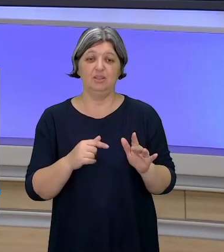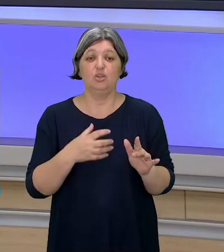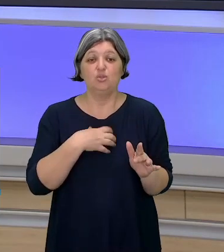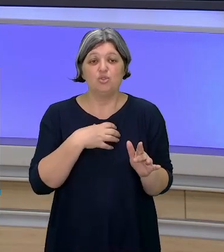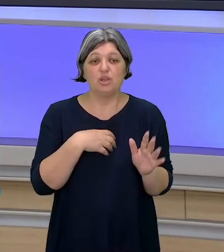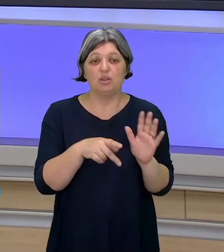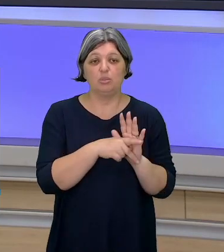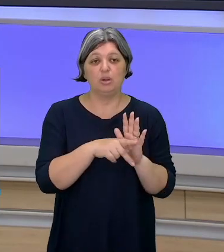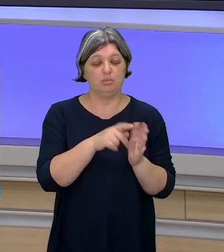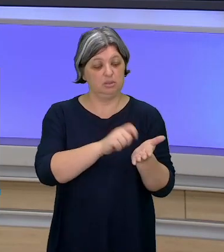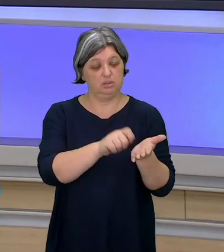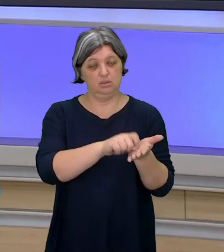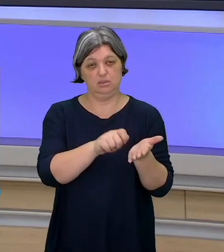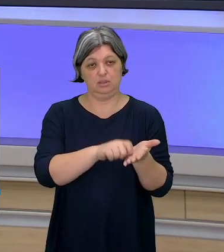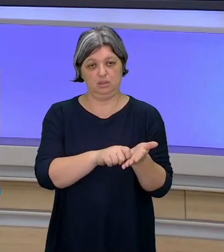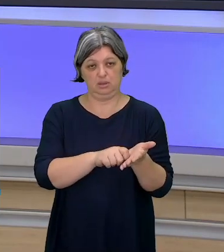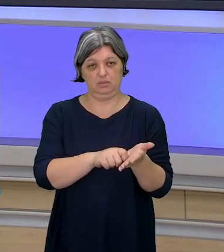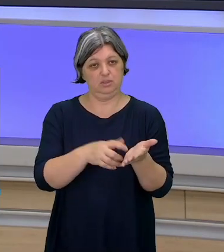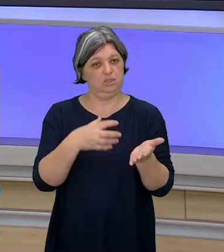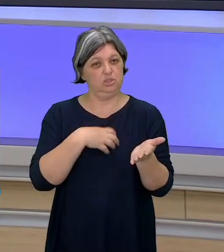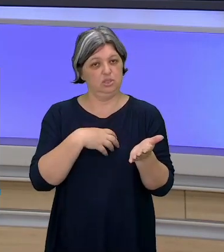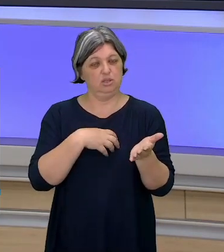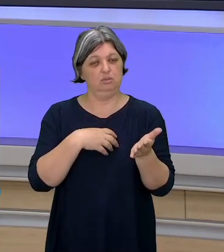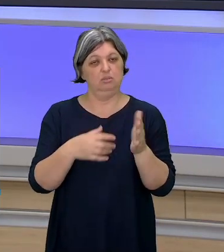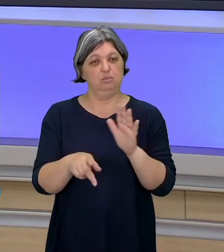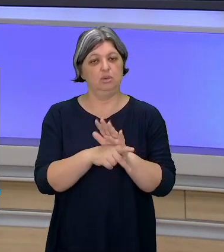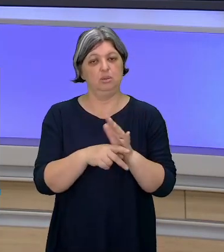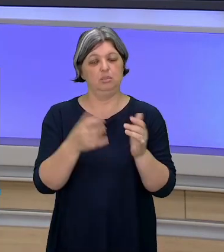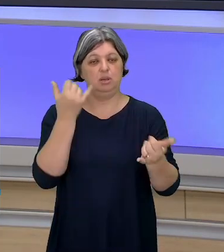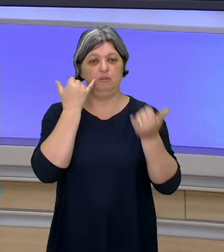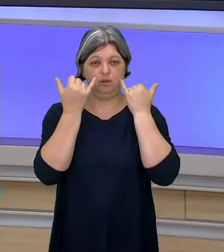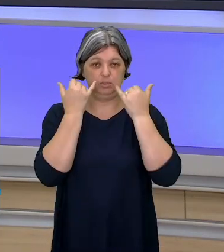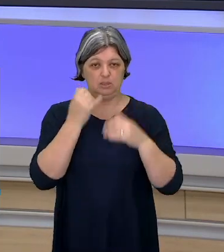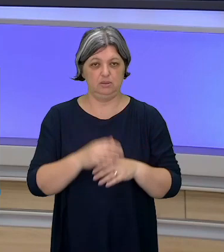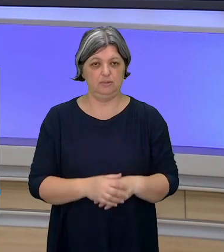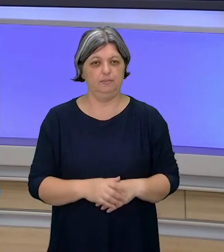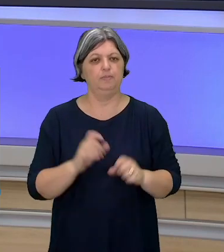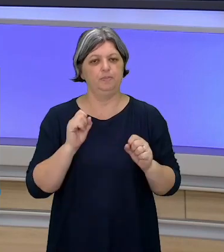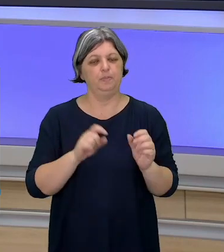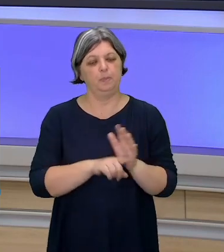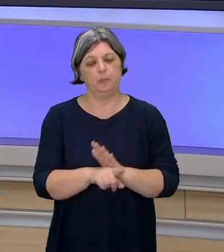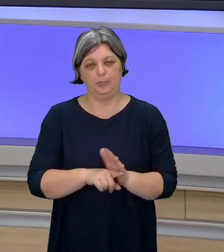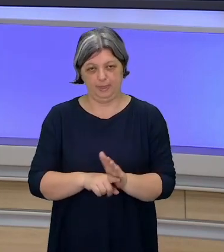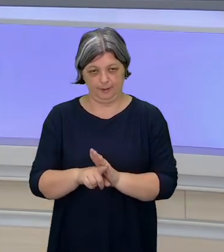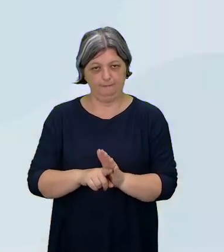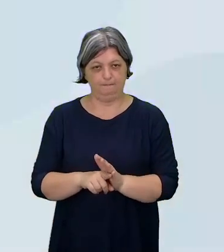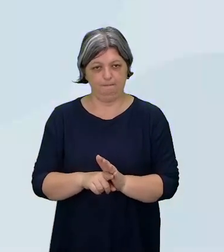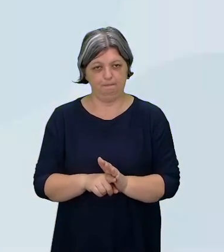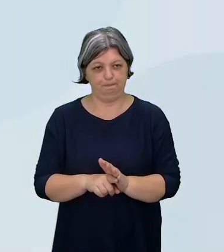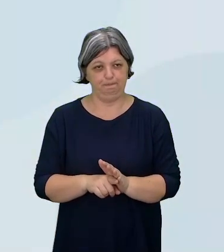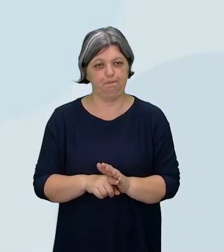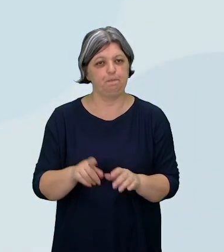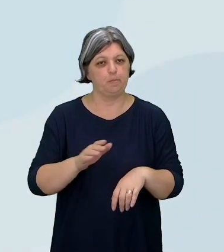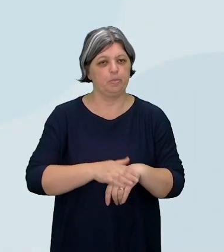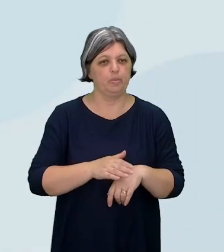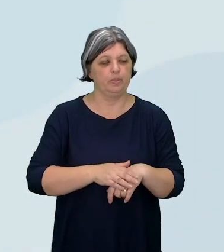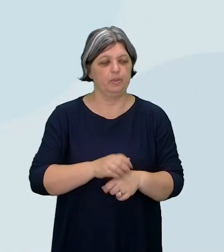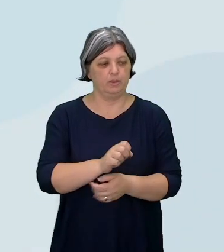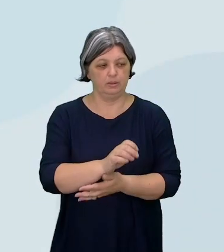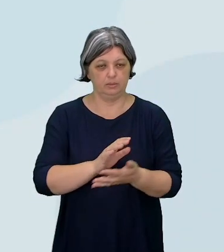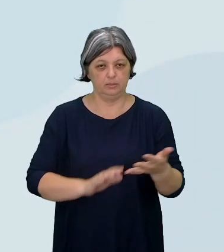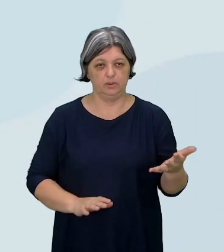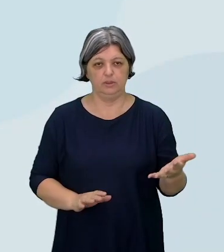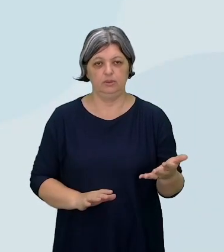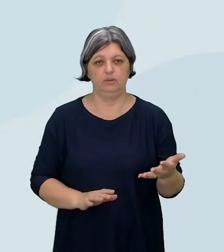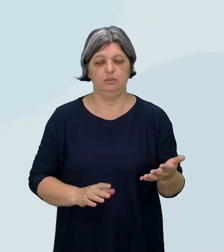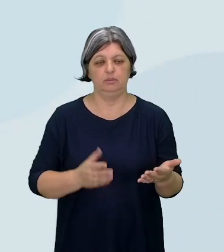com que você escreve, a maneira com que você passa informação. Então, faça o levantamento de pesquisas, façam esse exercício que eu fiz aqui na